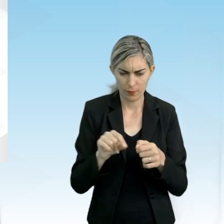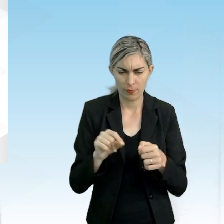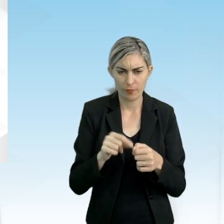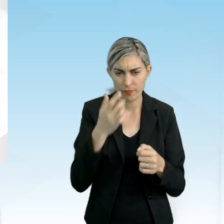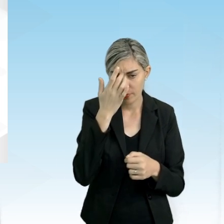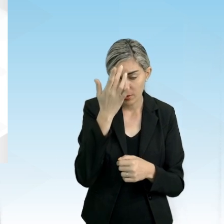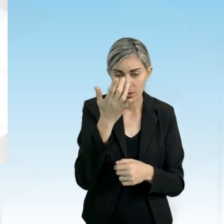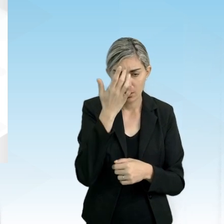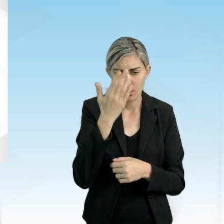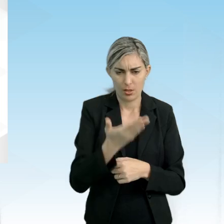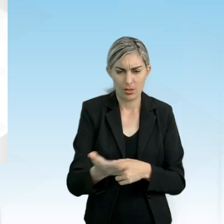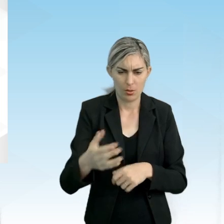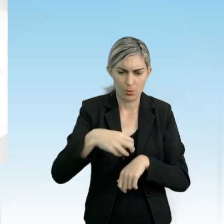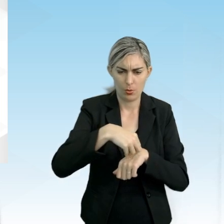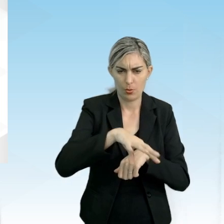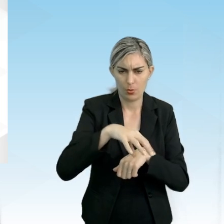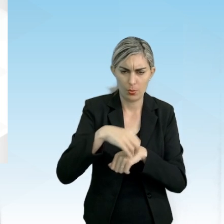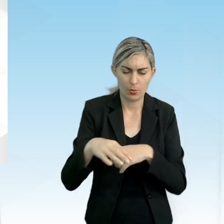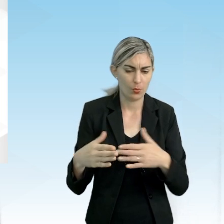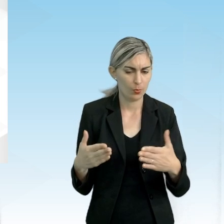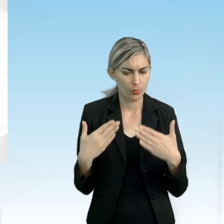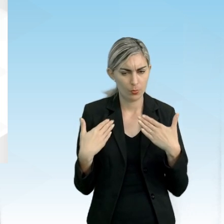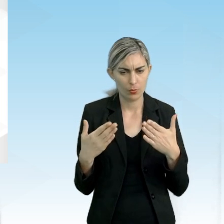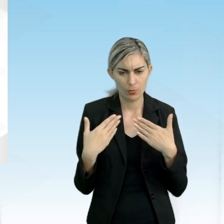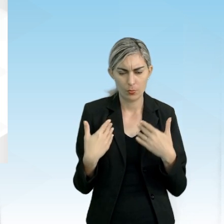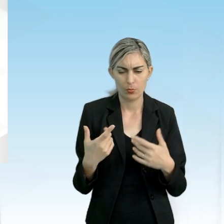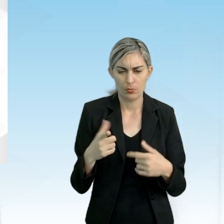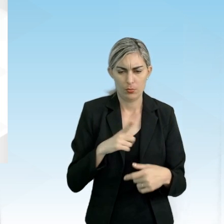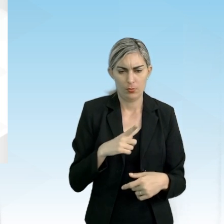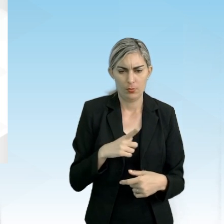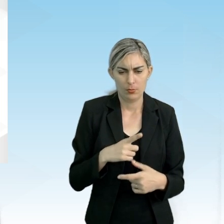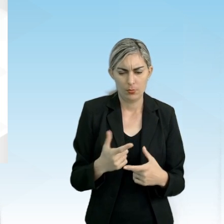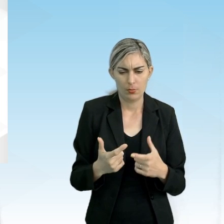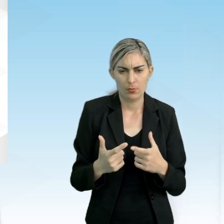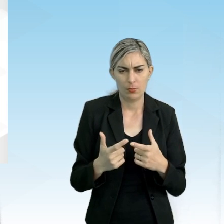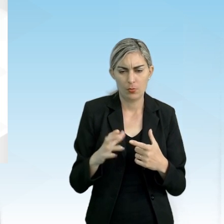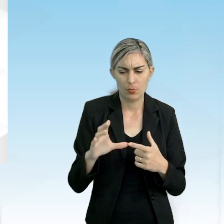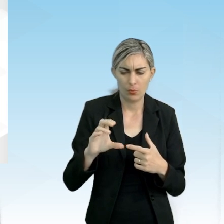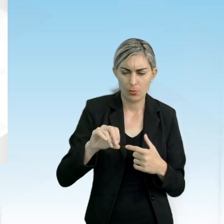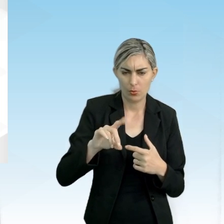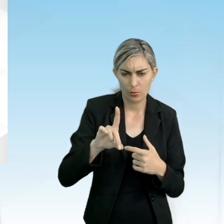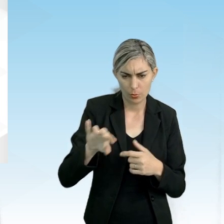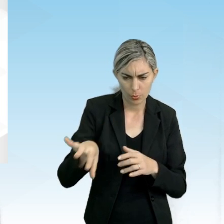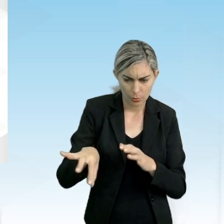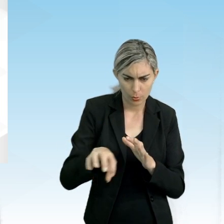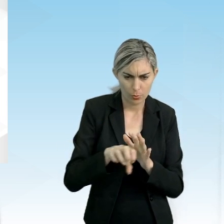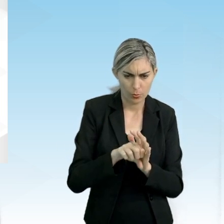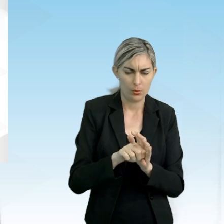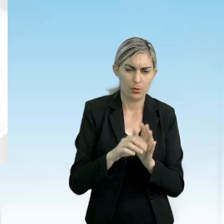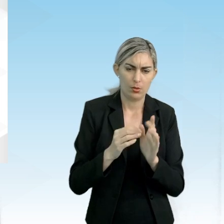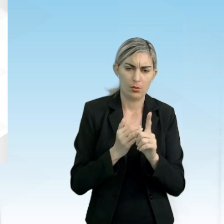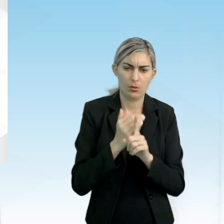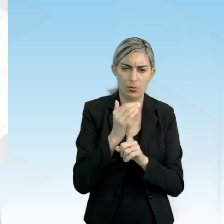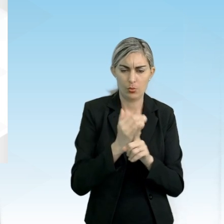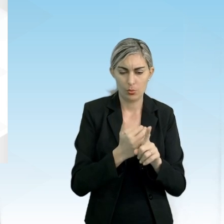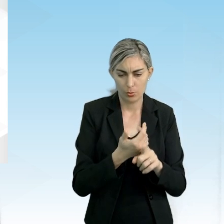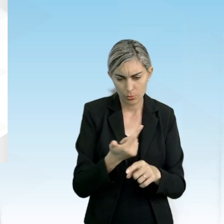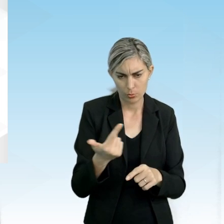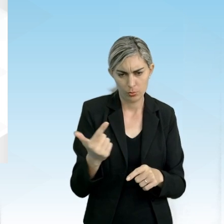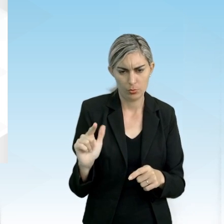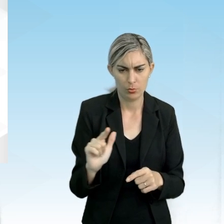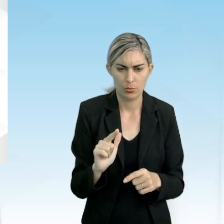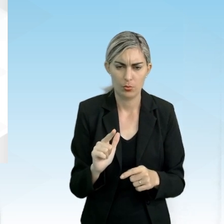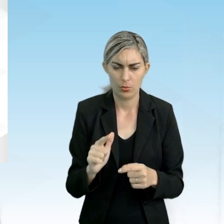facilitam a passagem de calor pois possui grande condutibilidade térmica e por outro lado